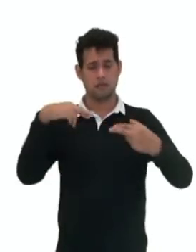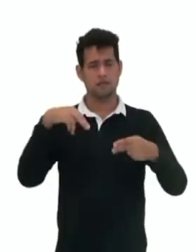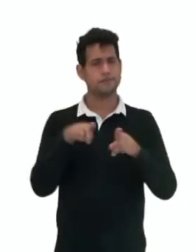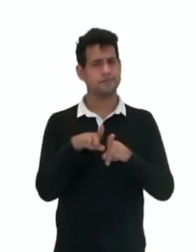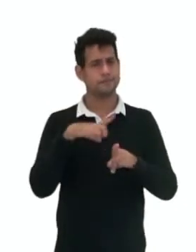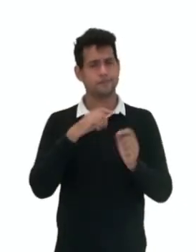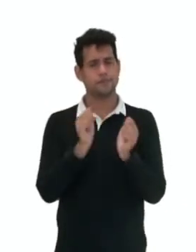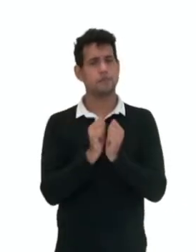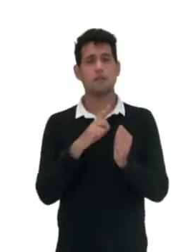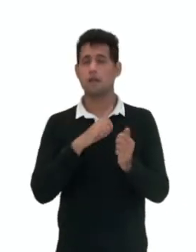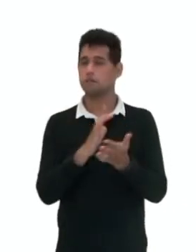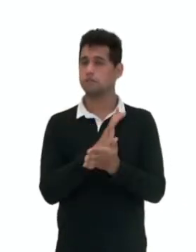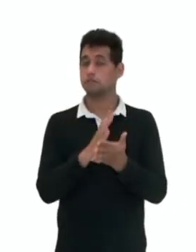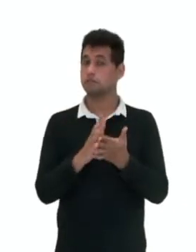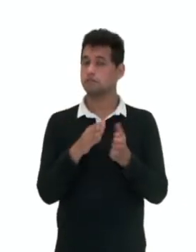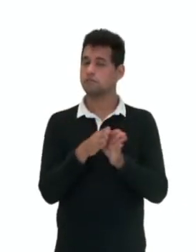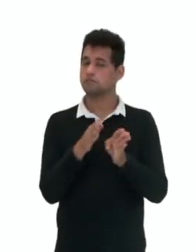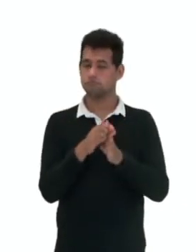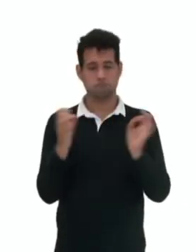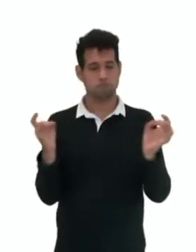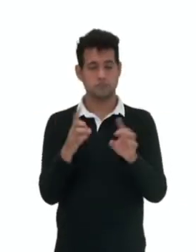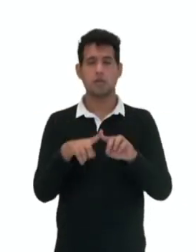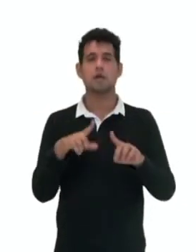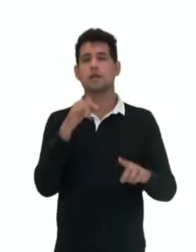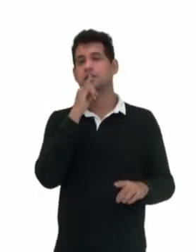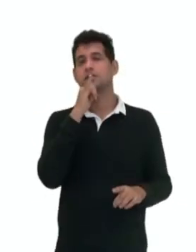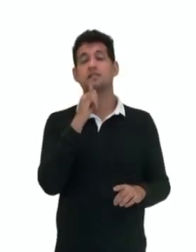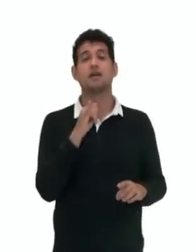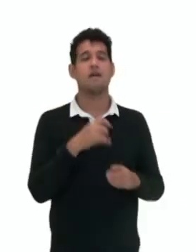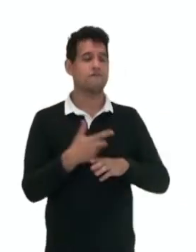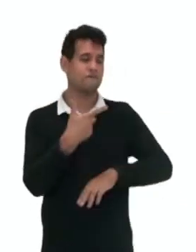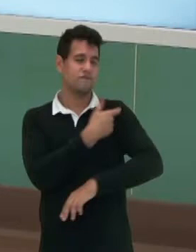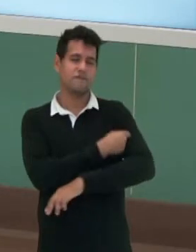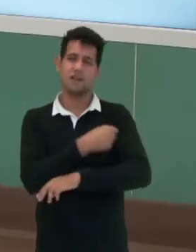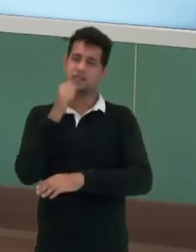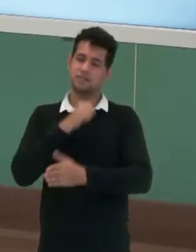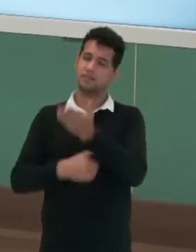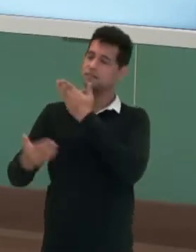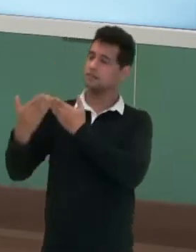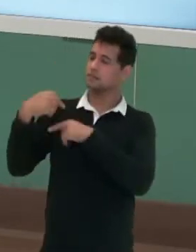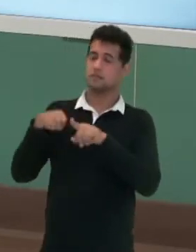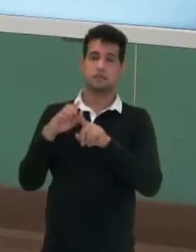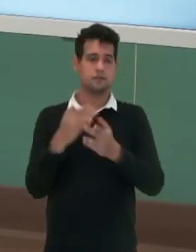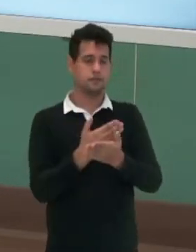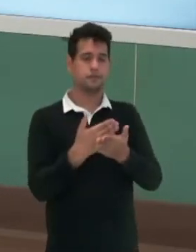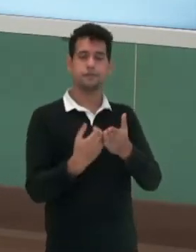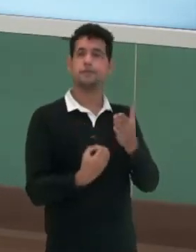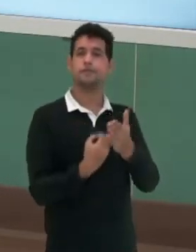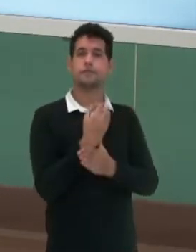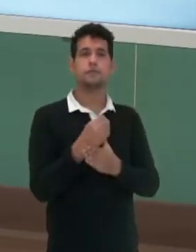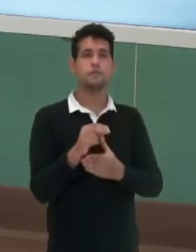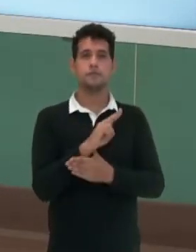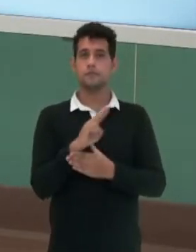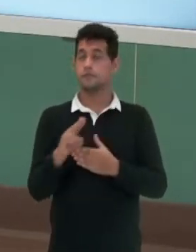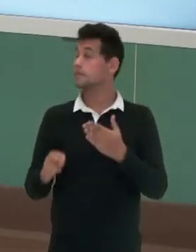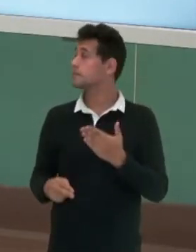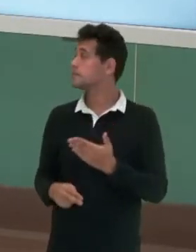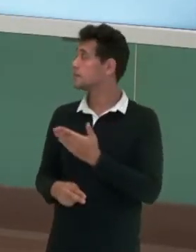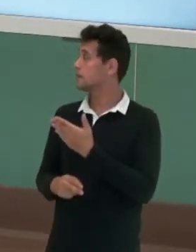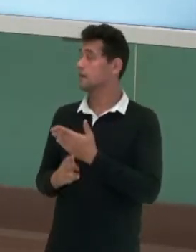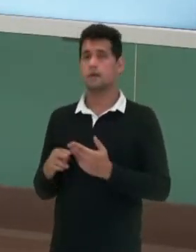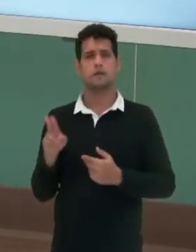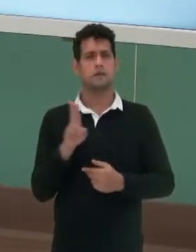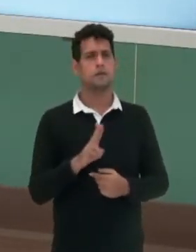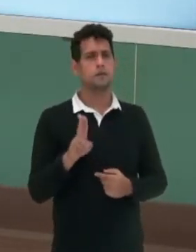que fornece as instruções. Então, as vacinas mais antigas que começaram a ser produzidas são essa da